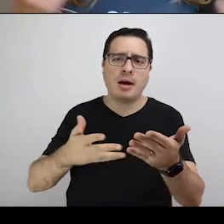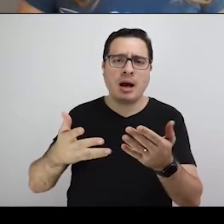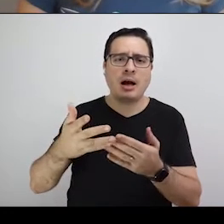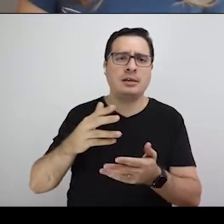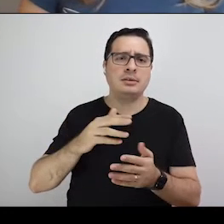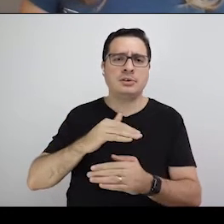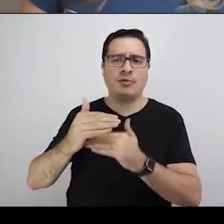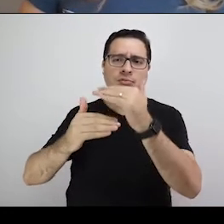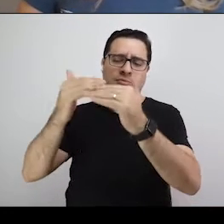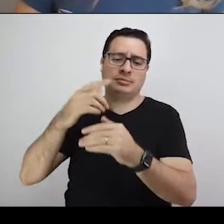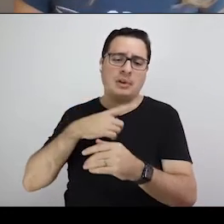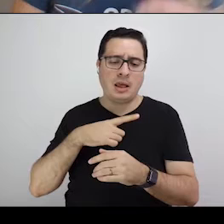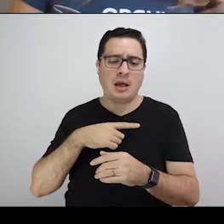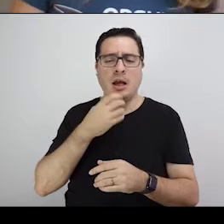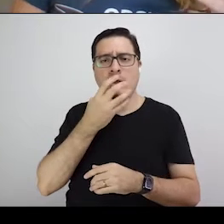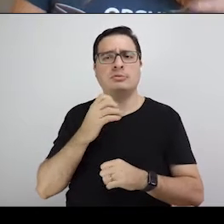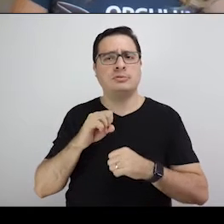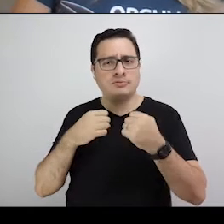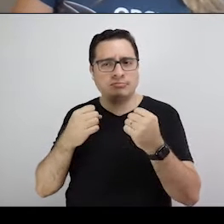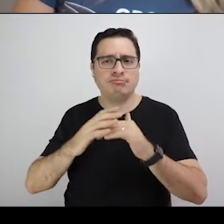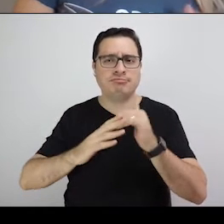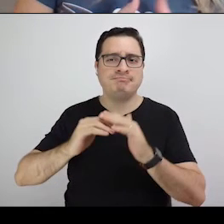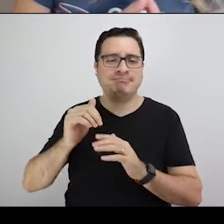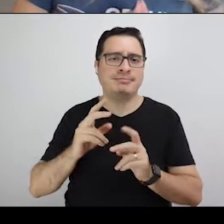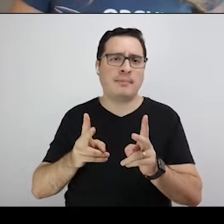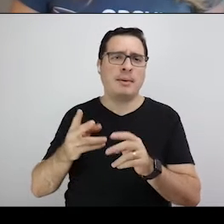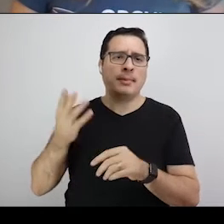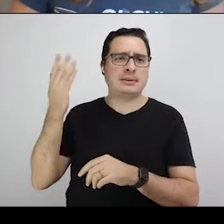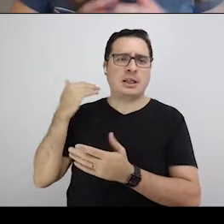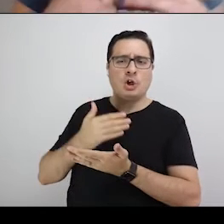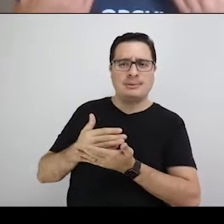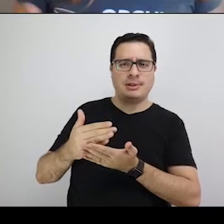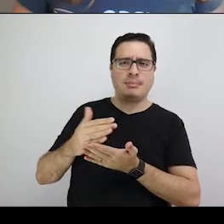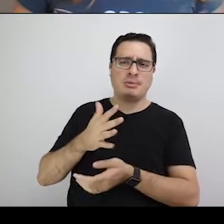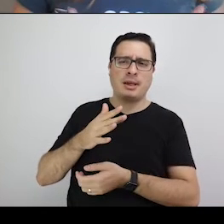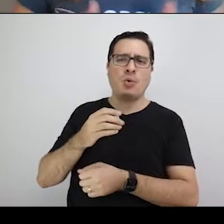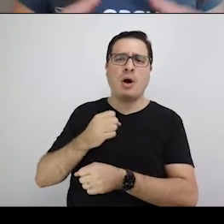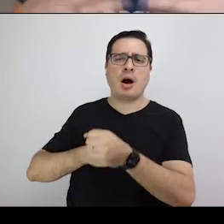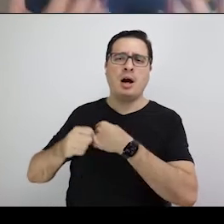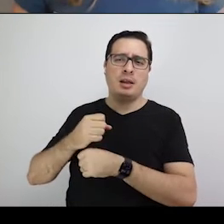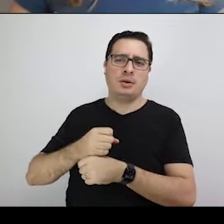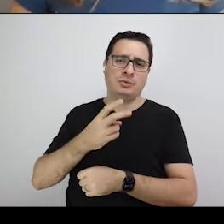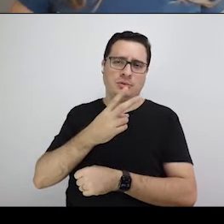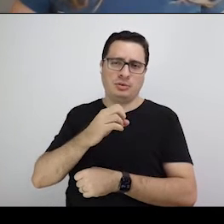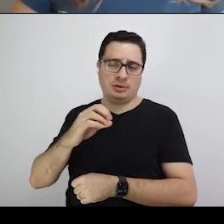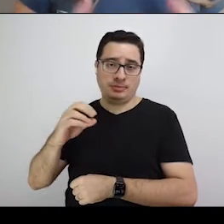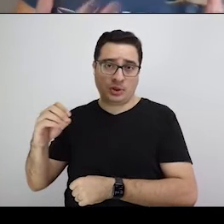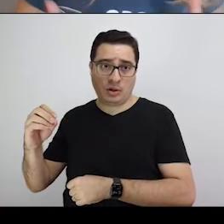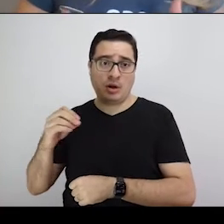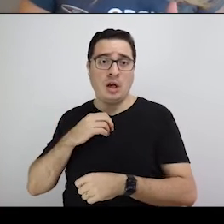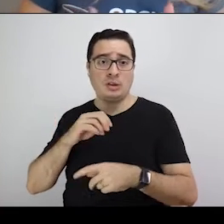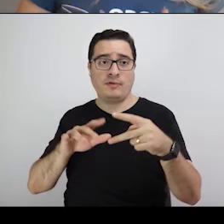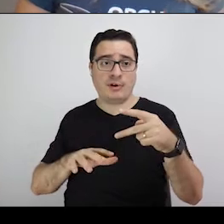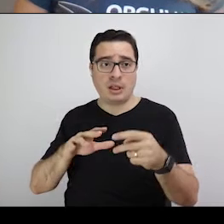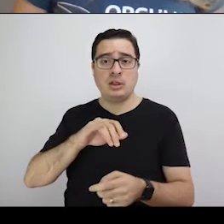Sou muito mão na massa. Eu comecei lá meados de 2000, eu fui desenvolvedora Java por